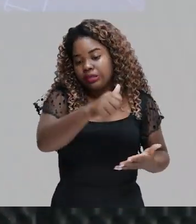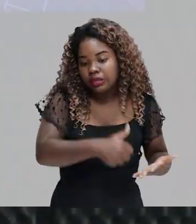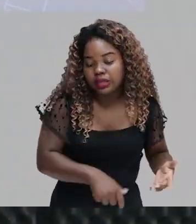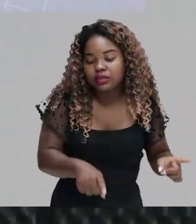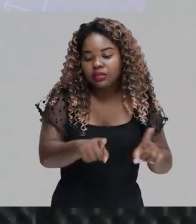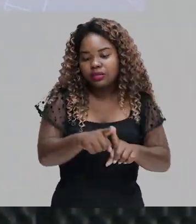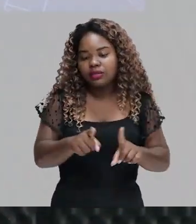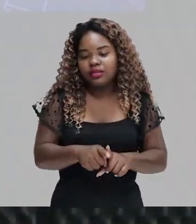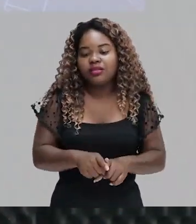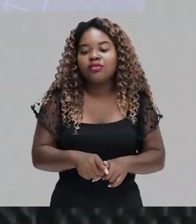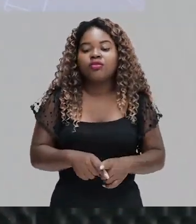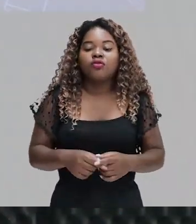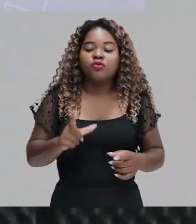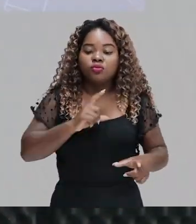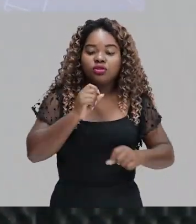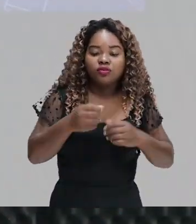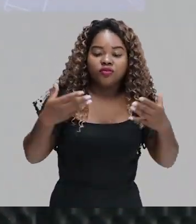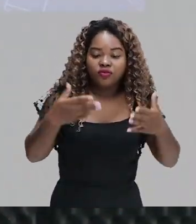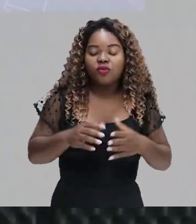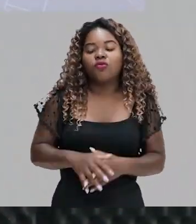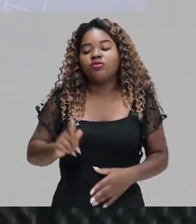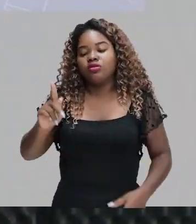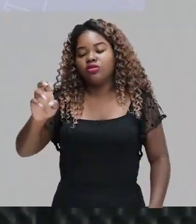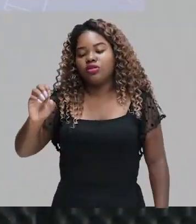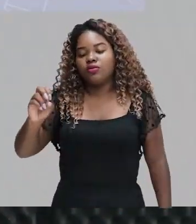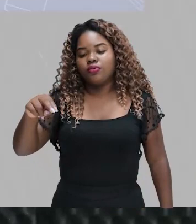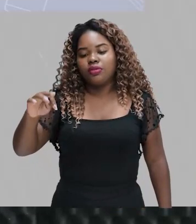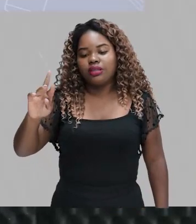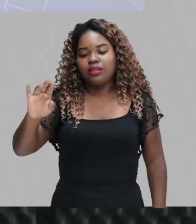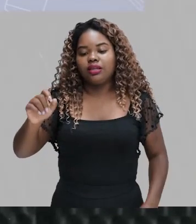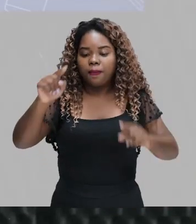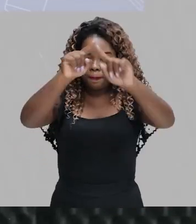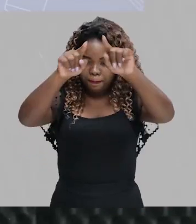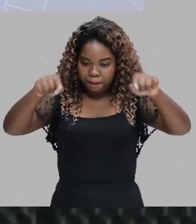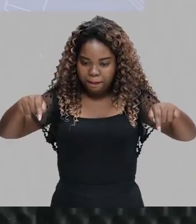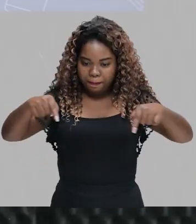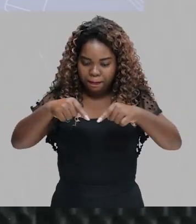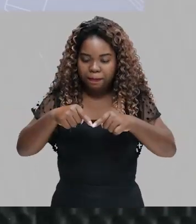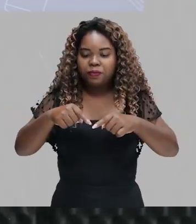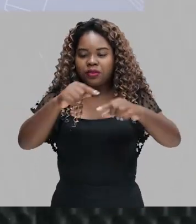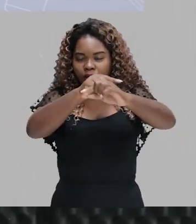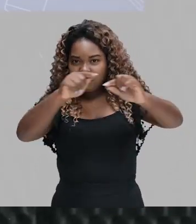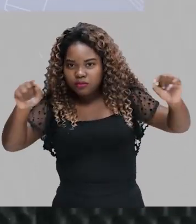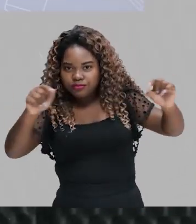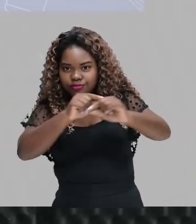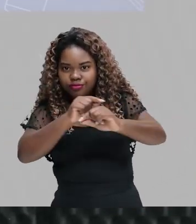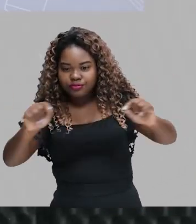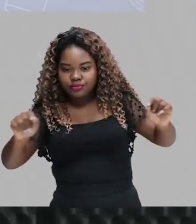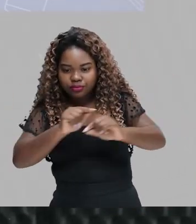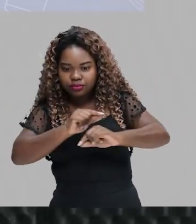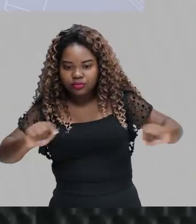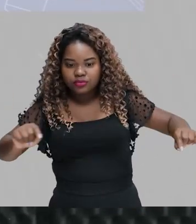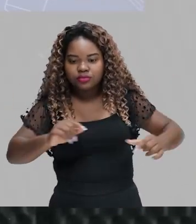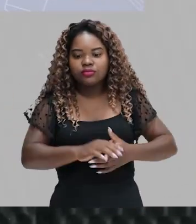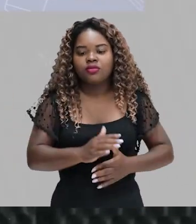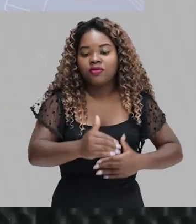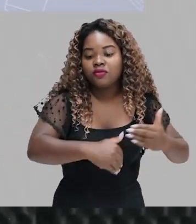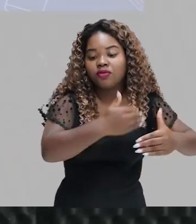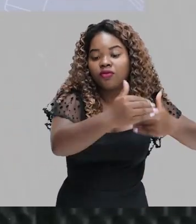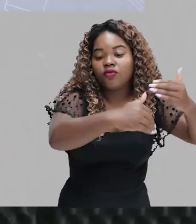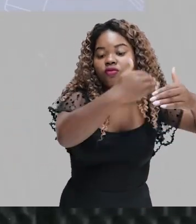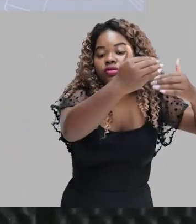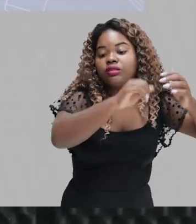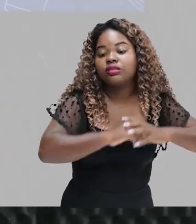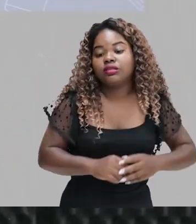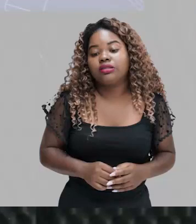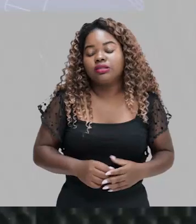isso. Geometria básica. Um triângulo isósceles, linhas paralelas, essas linhas vão se desenvolvendo